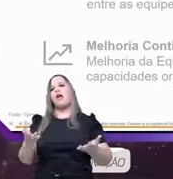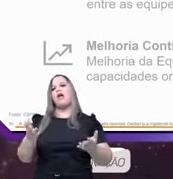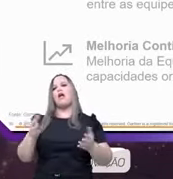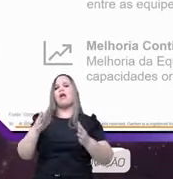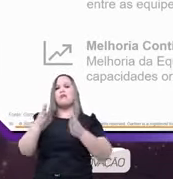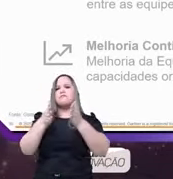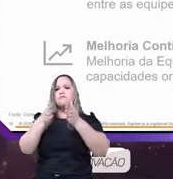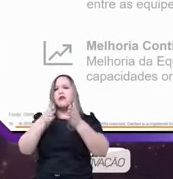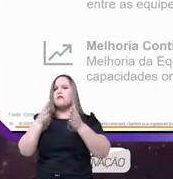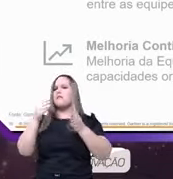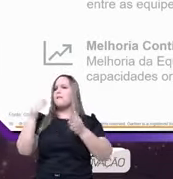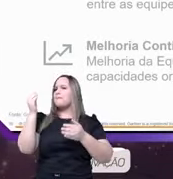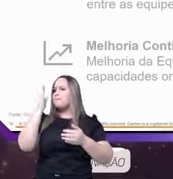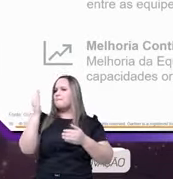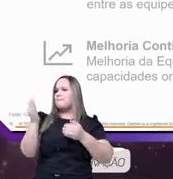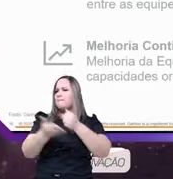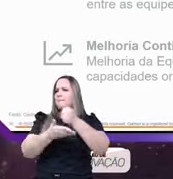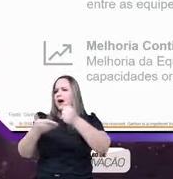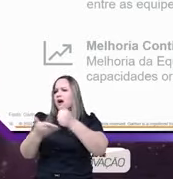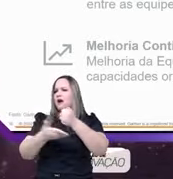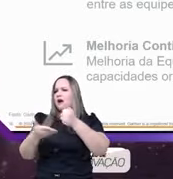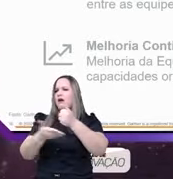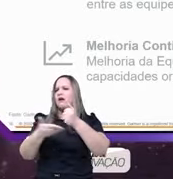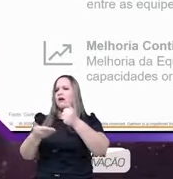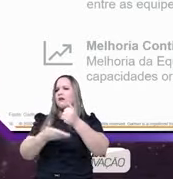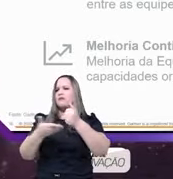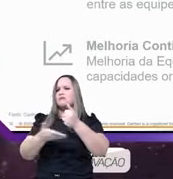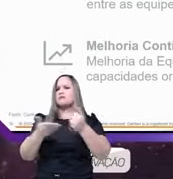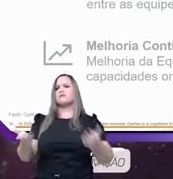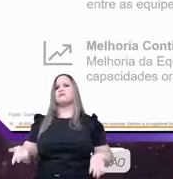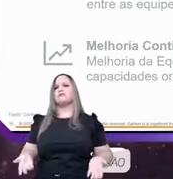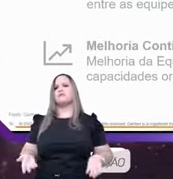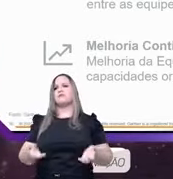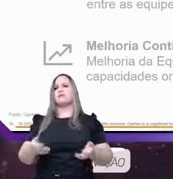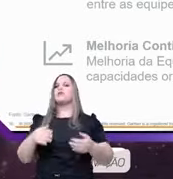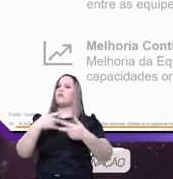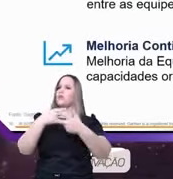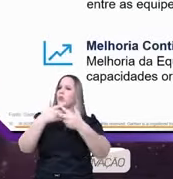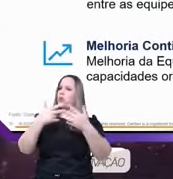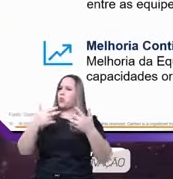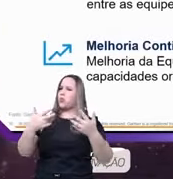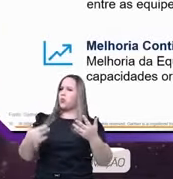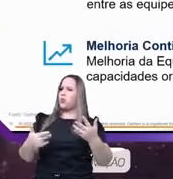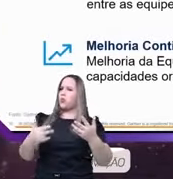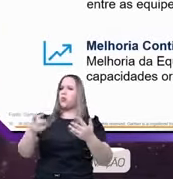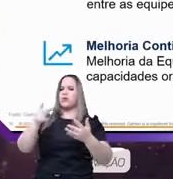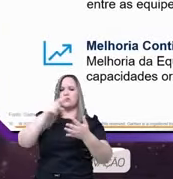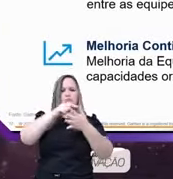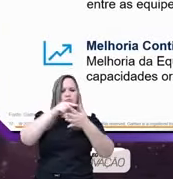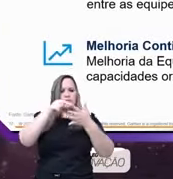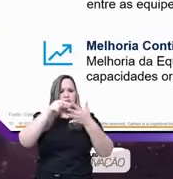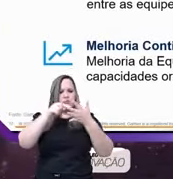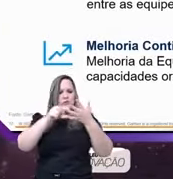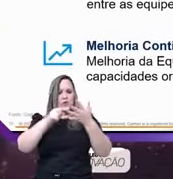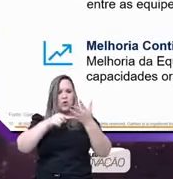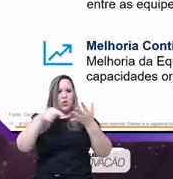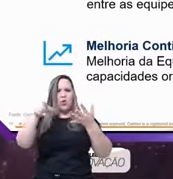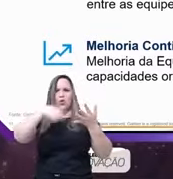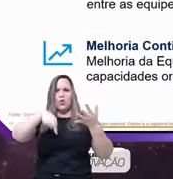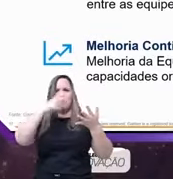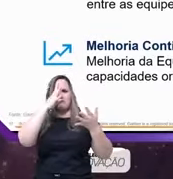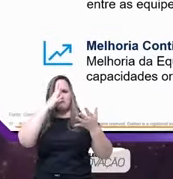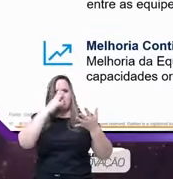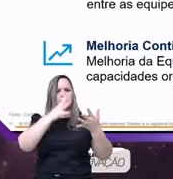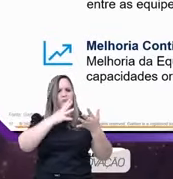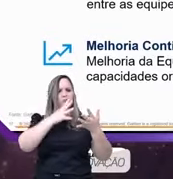experimentação, teste e ideação. Com esses princípios aqui, o que nós olhamos? A mudança da